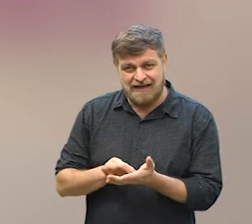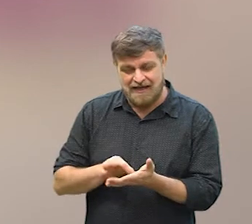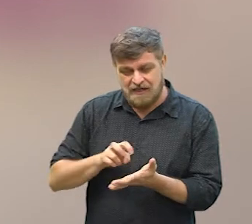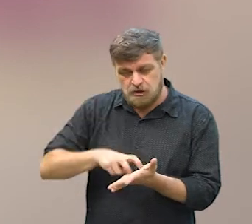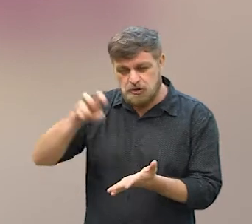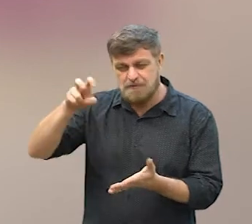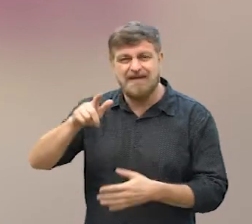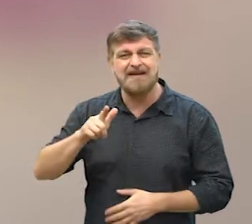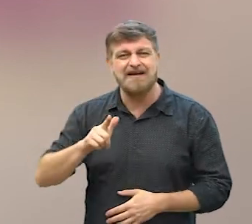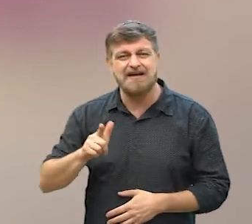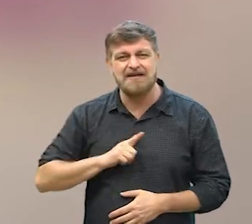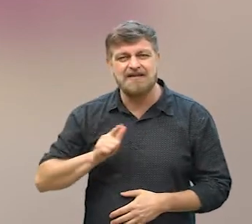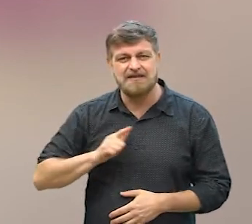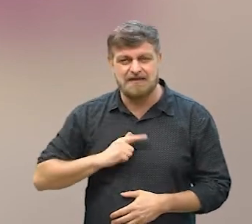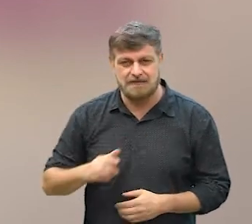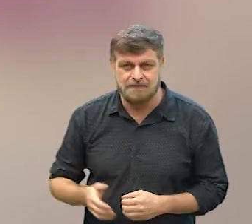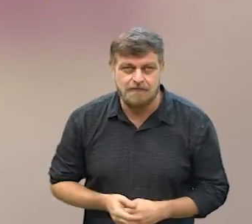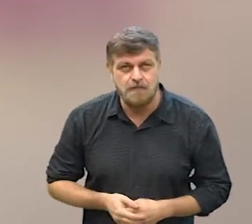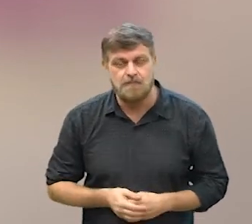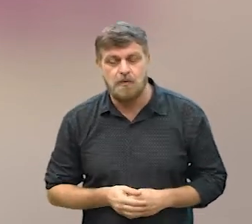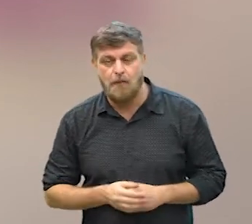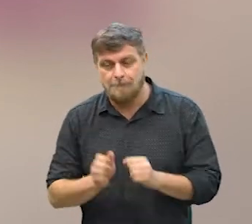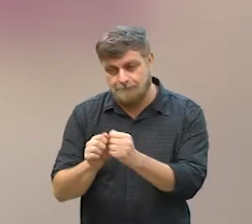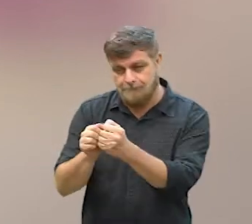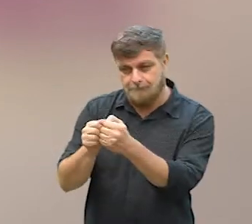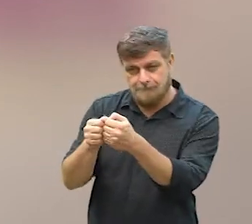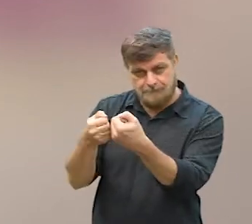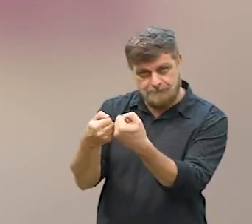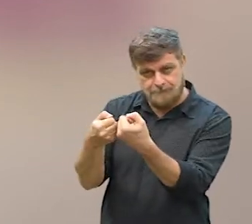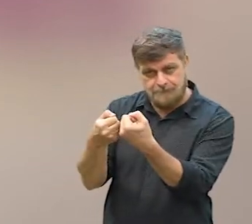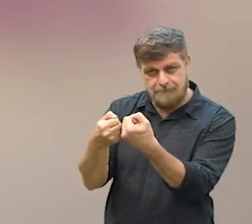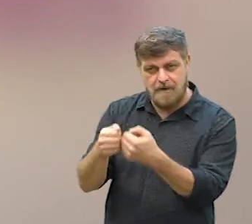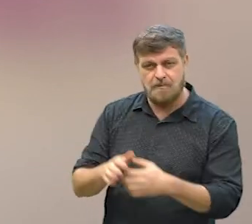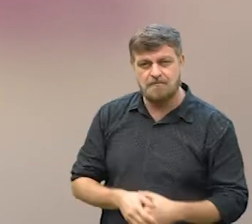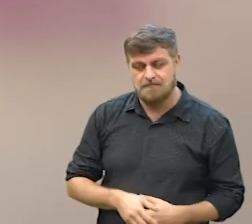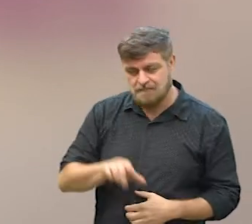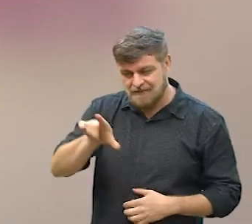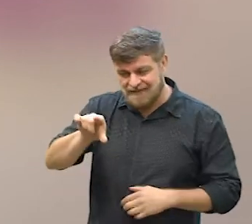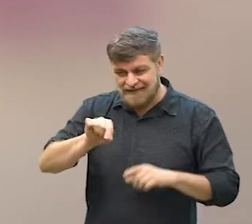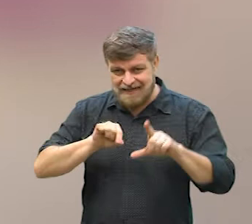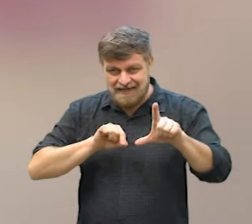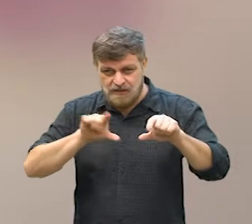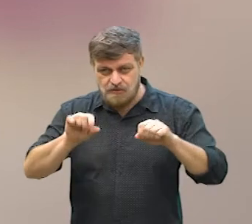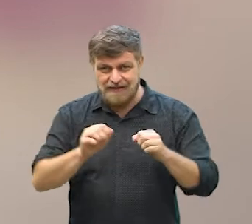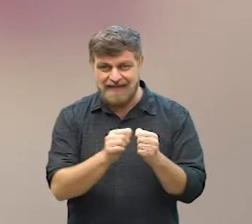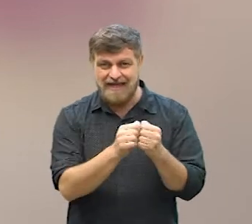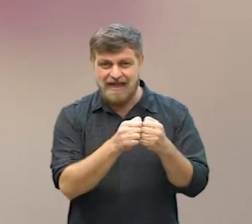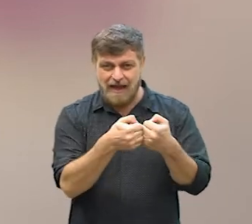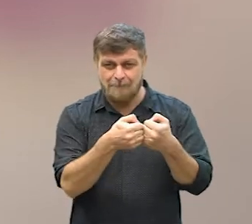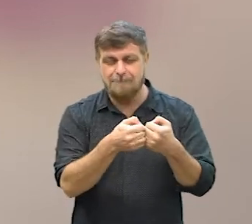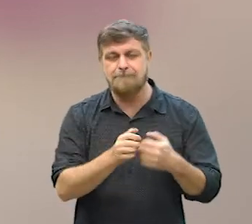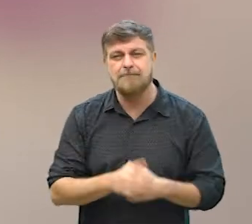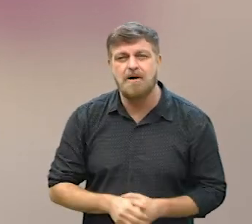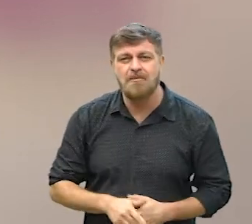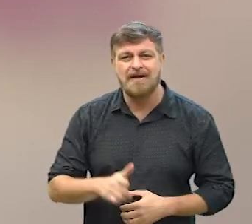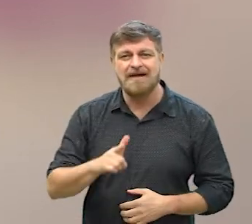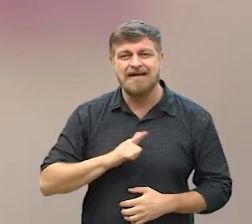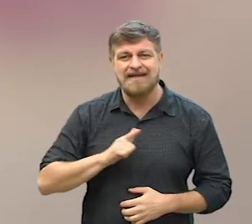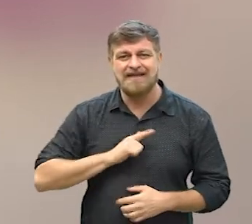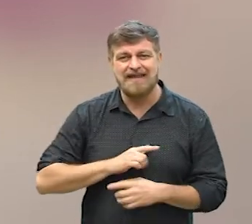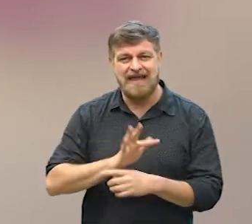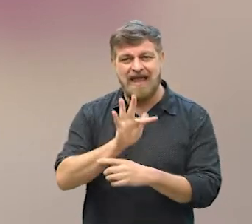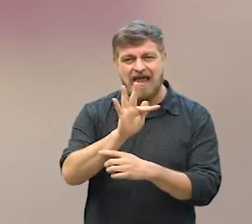contigo um carboidrato, então um pão, preferir os carboidratos que são complexos, ou seja, que